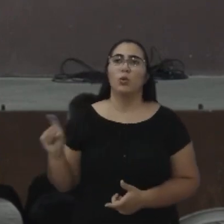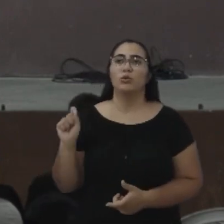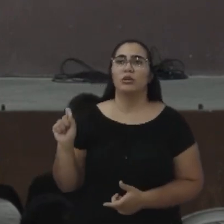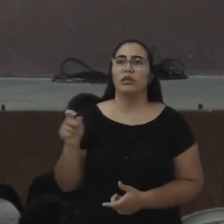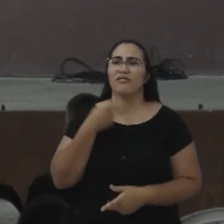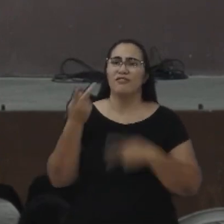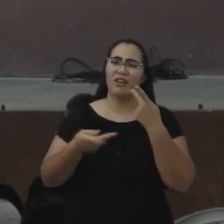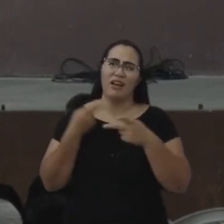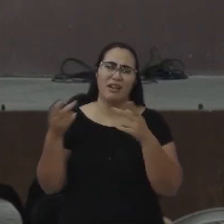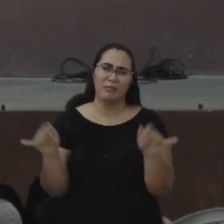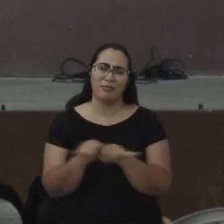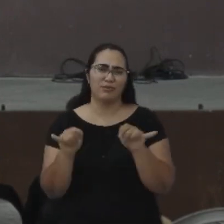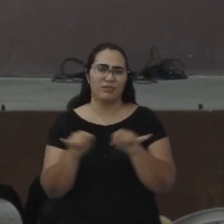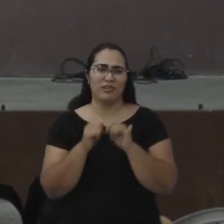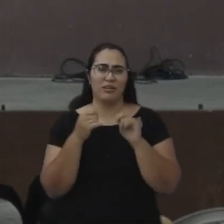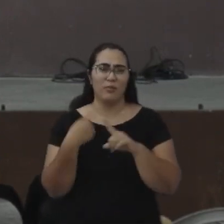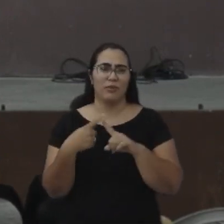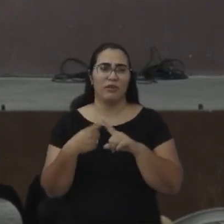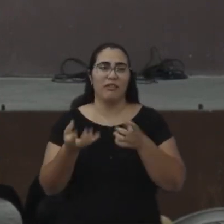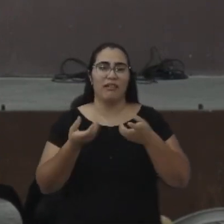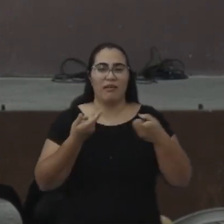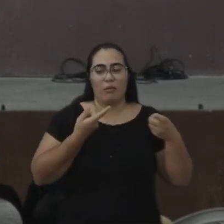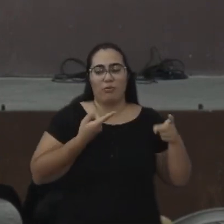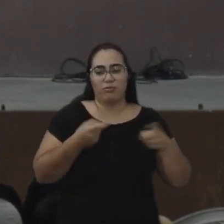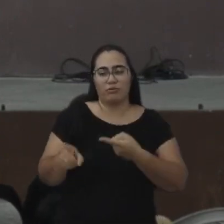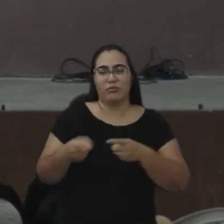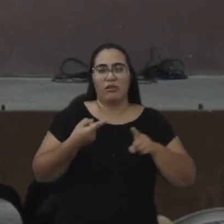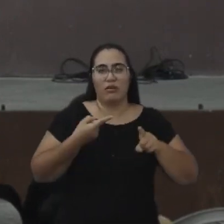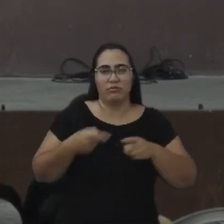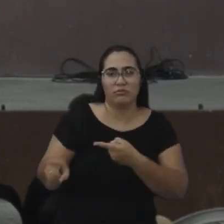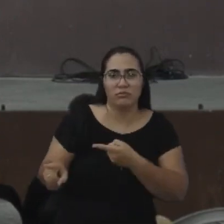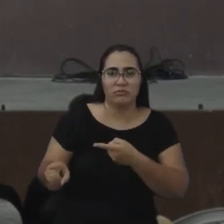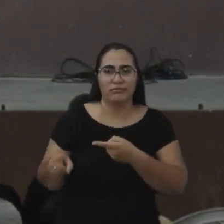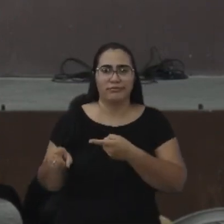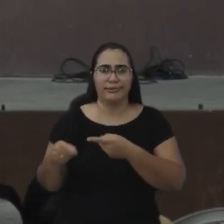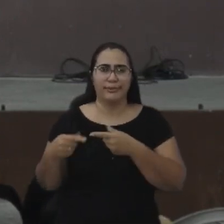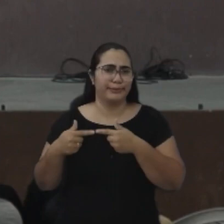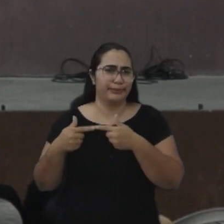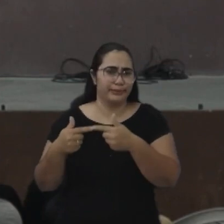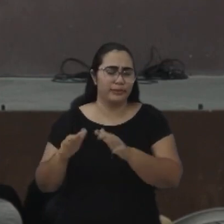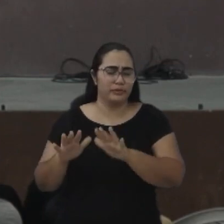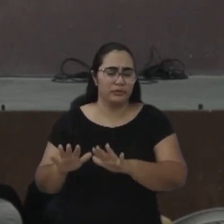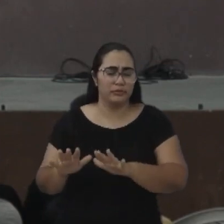mesmo e falam e não está nem aí, porque ele quer zombar de você. Os zombadores vão continuar zombando.